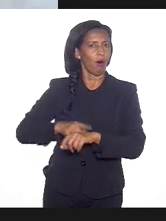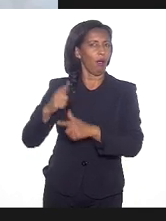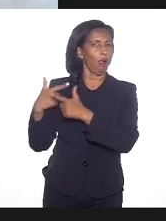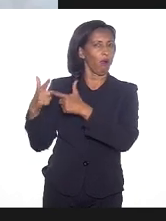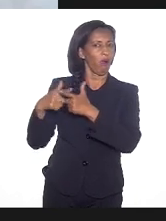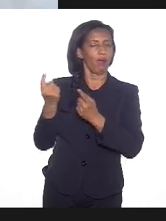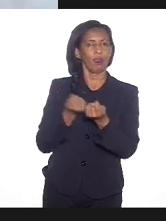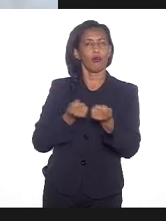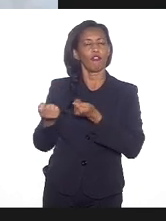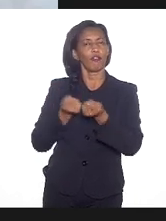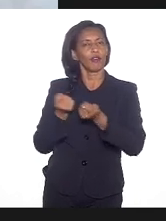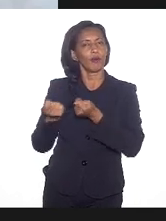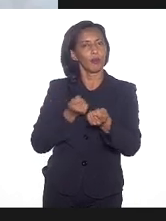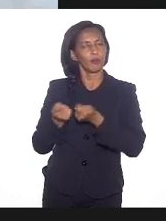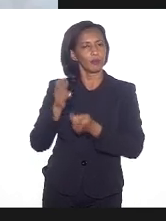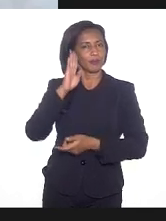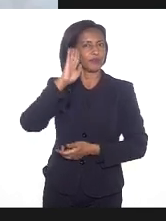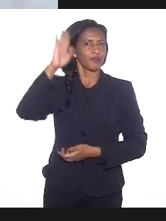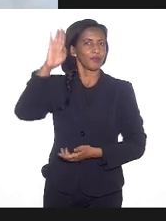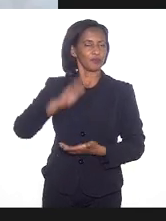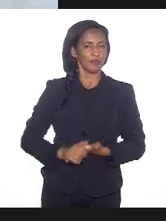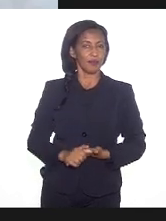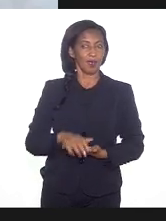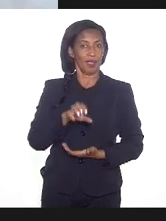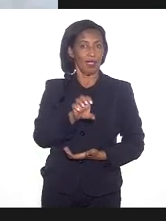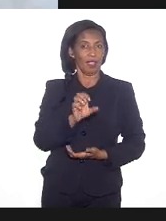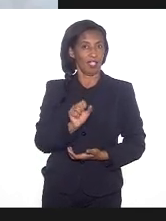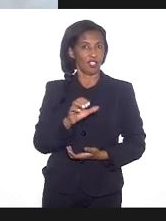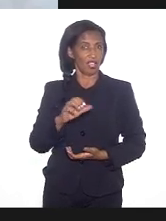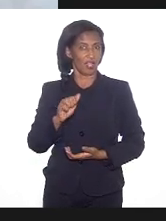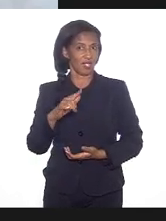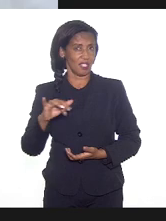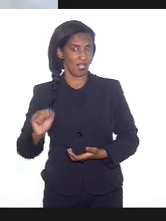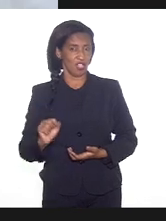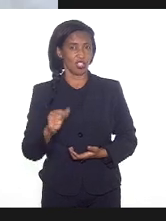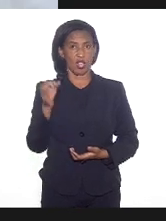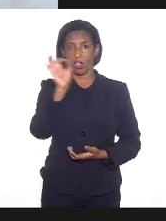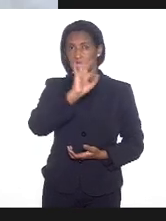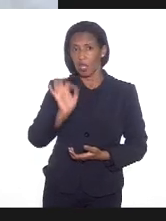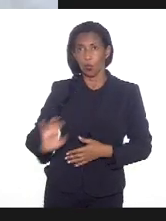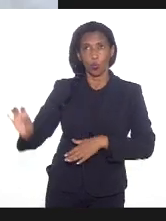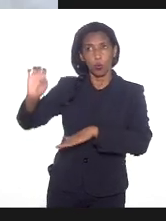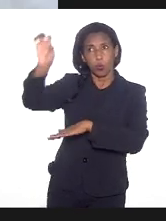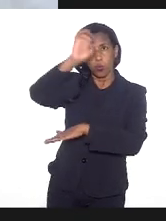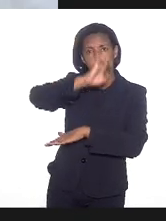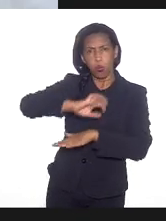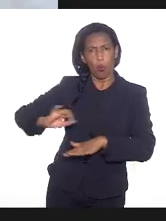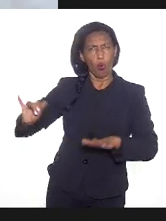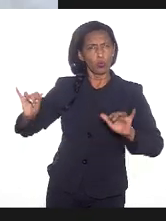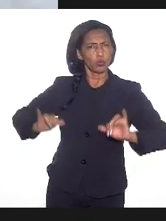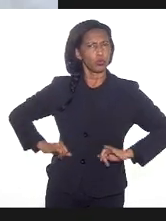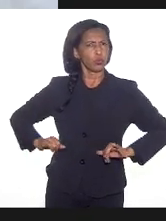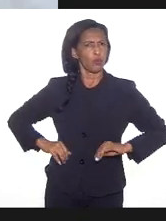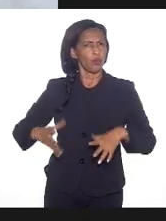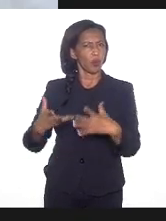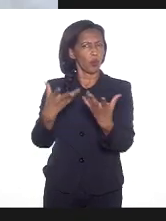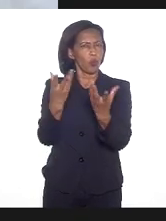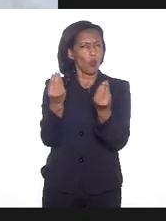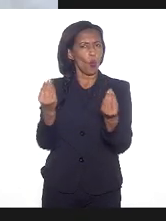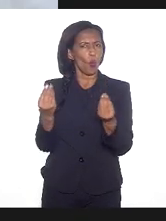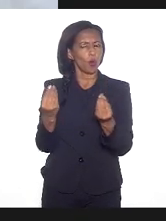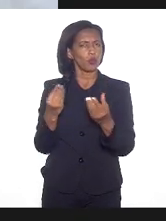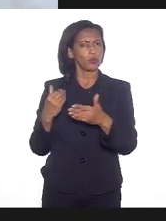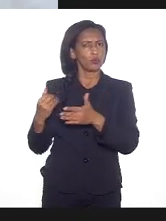problema econômico fundamental, a escassez. Nenhum estado da federação sofreu tantas crises no último